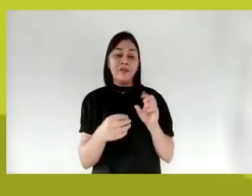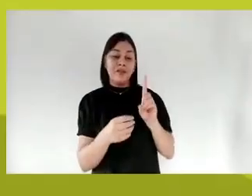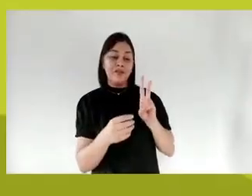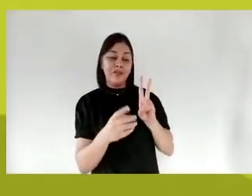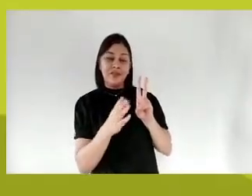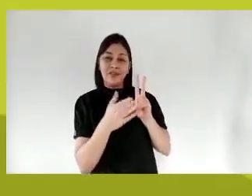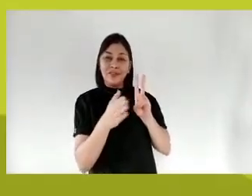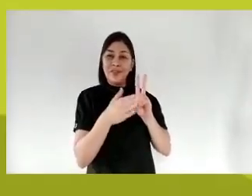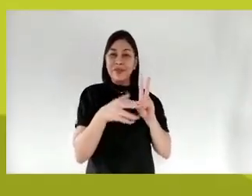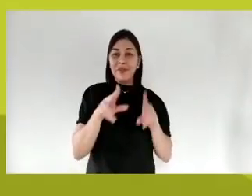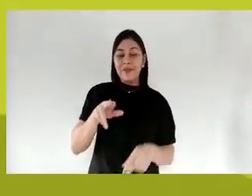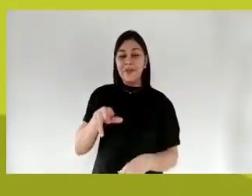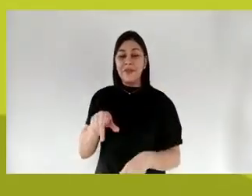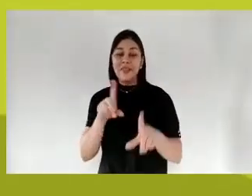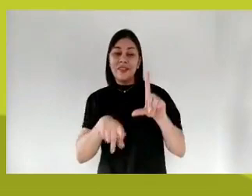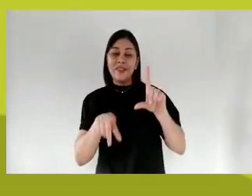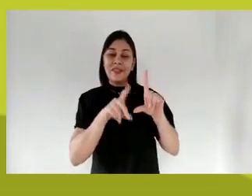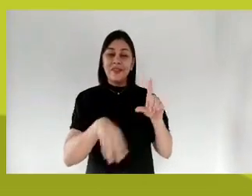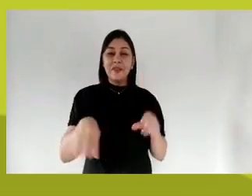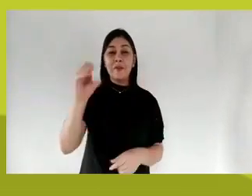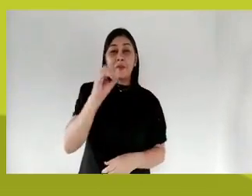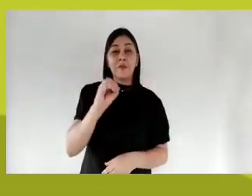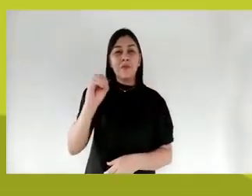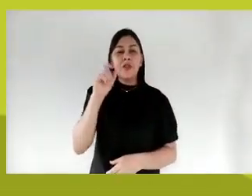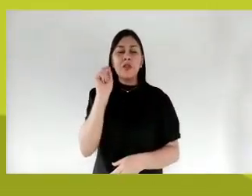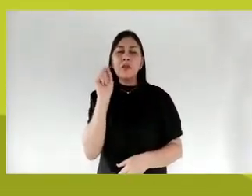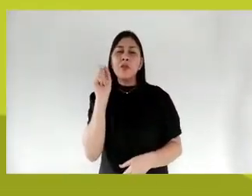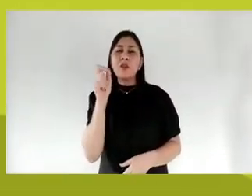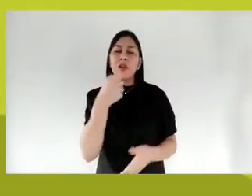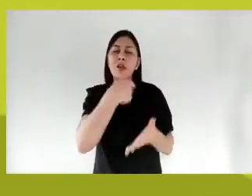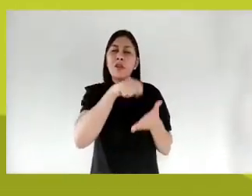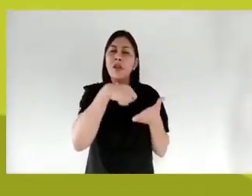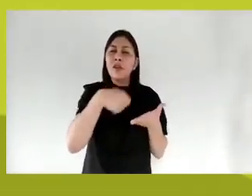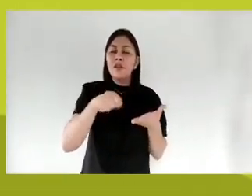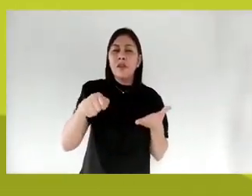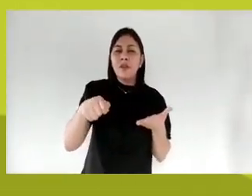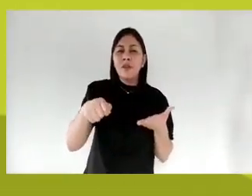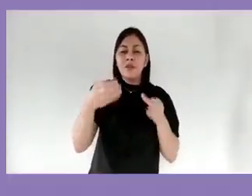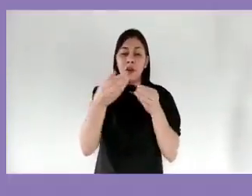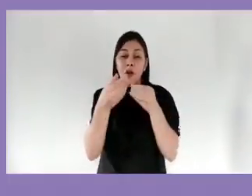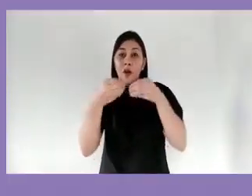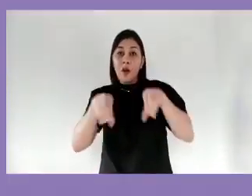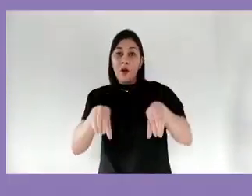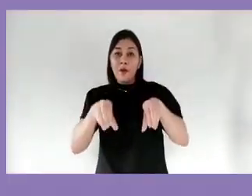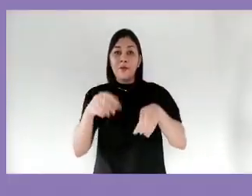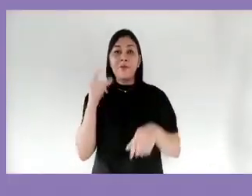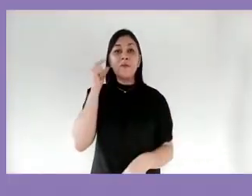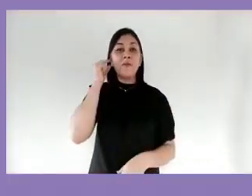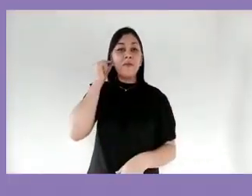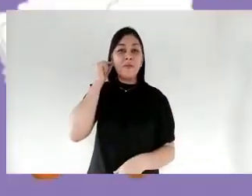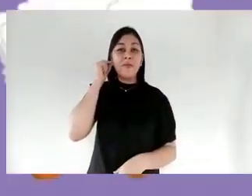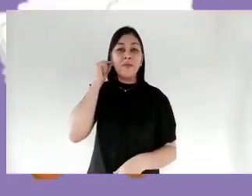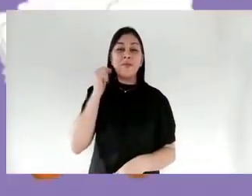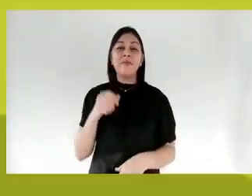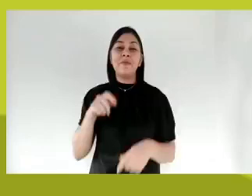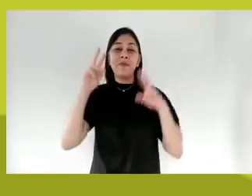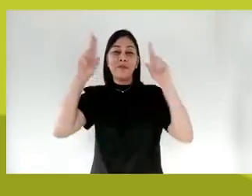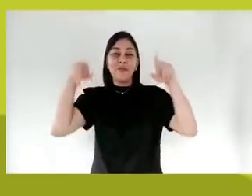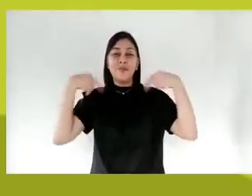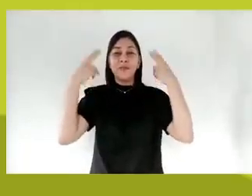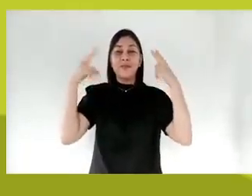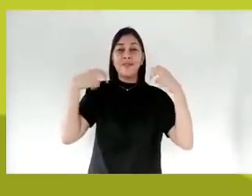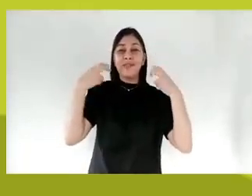Com a letra O eu posso escrever o quê? povo, orelha,